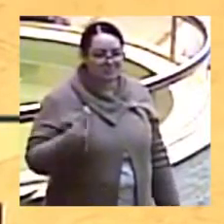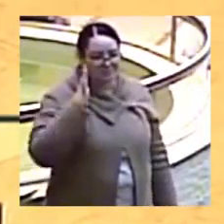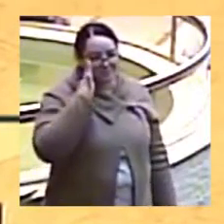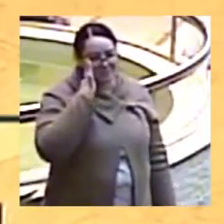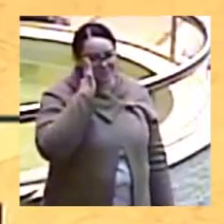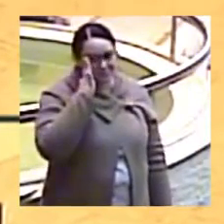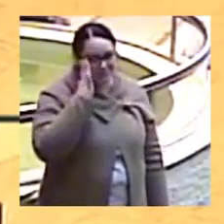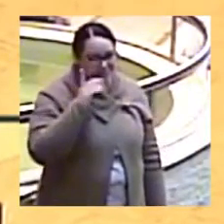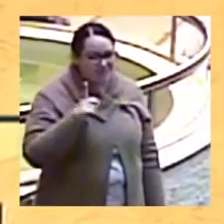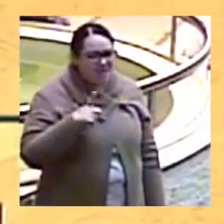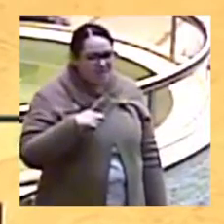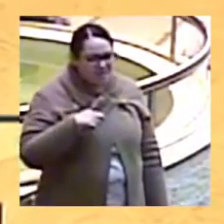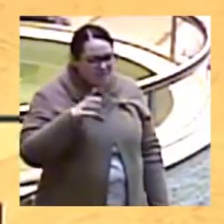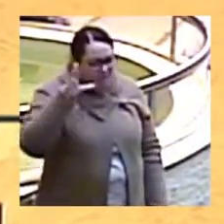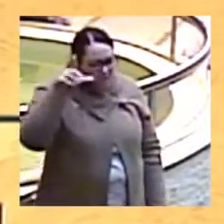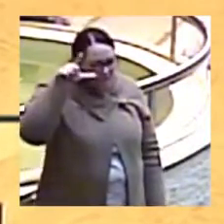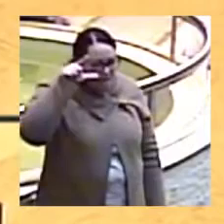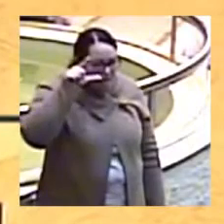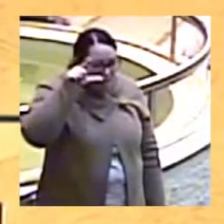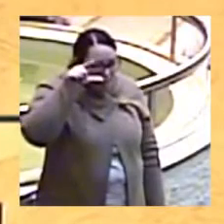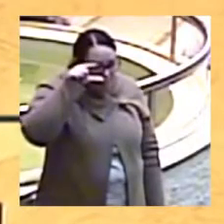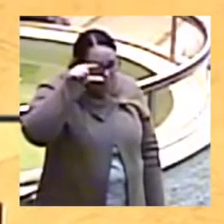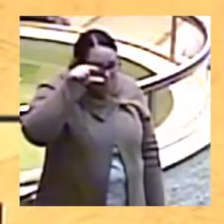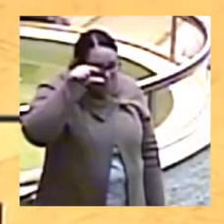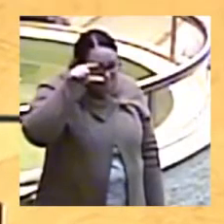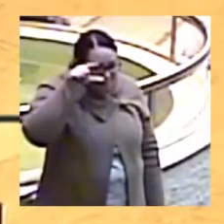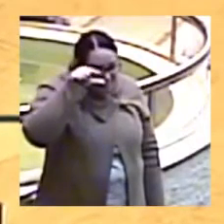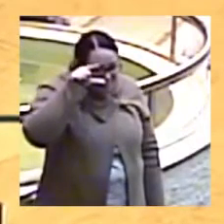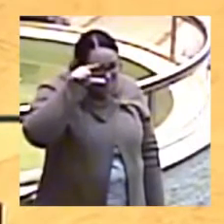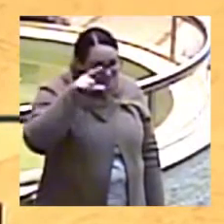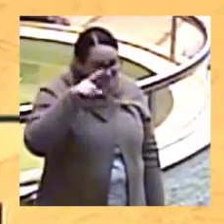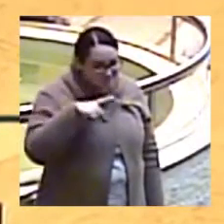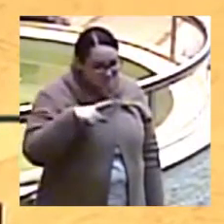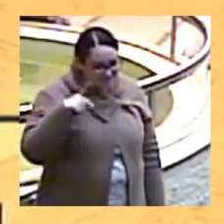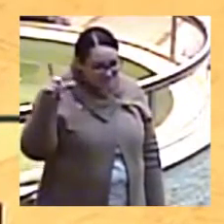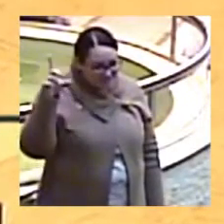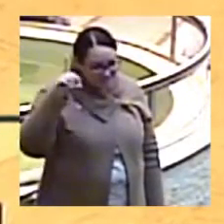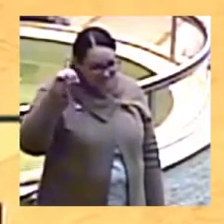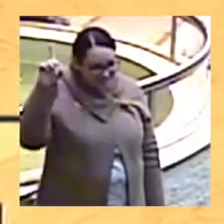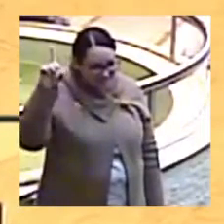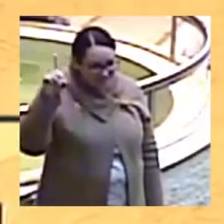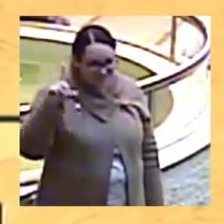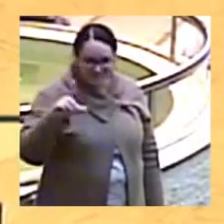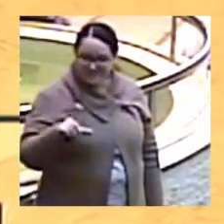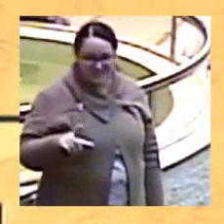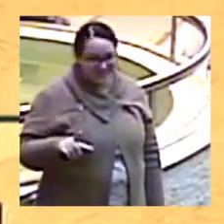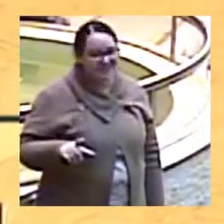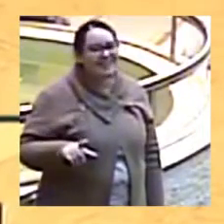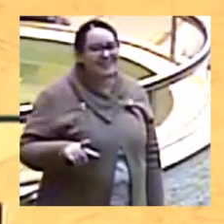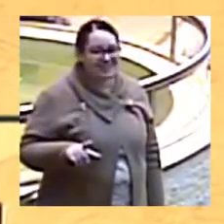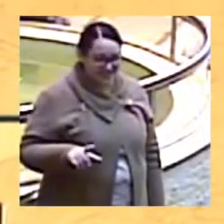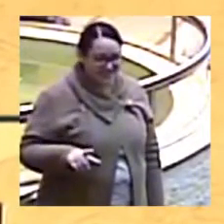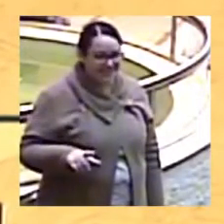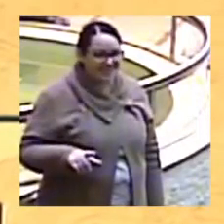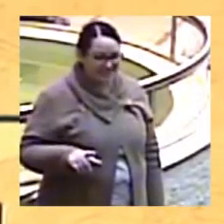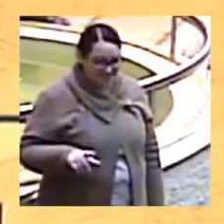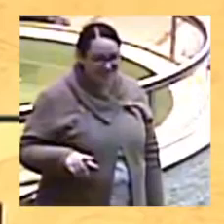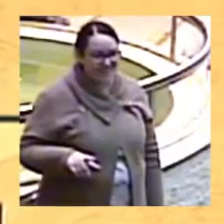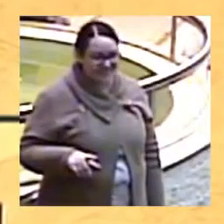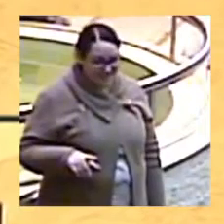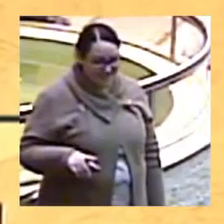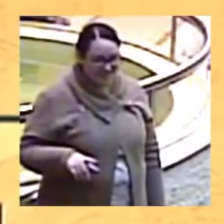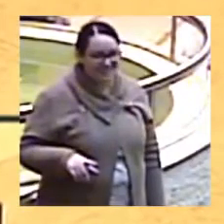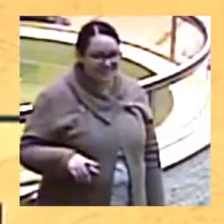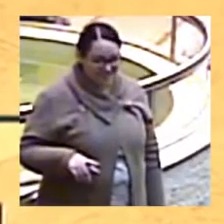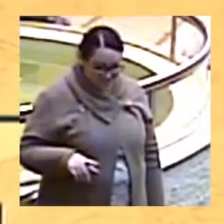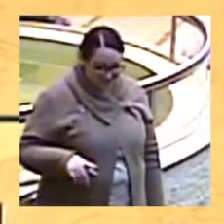contemplar, com direcionamento. O o salmista, está nos dizendo, é que Deus, está, nos contemplando, com